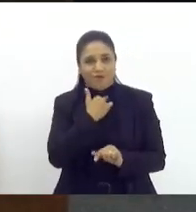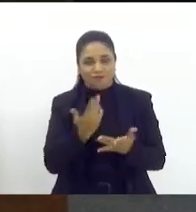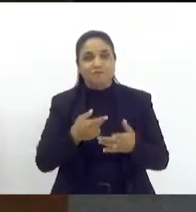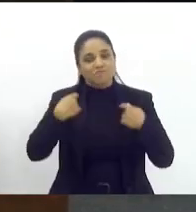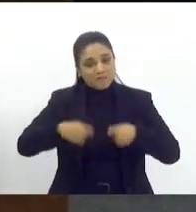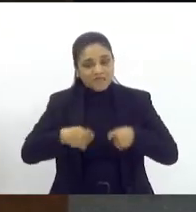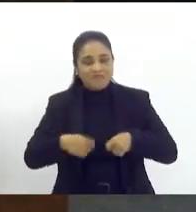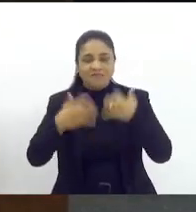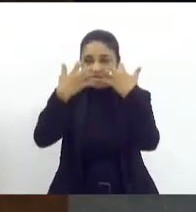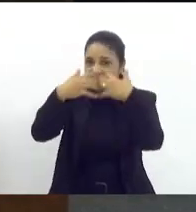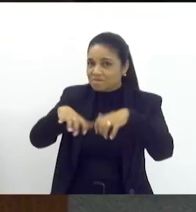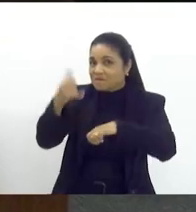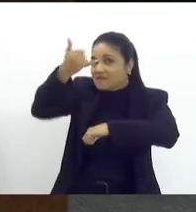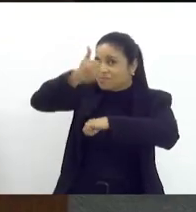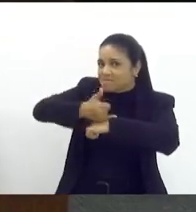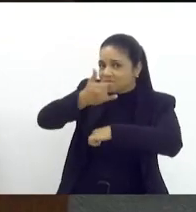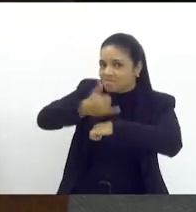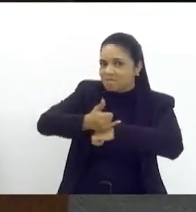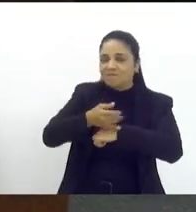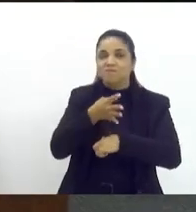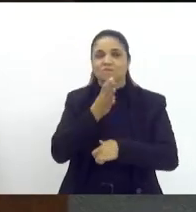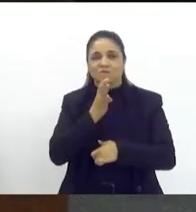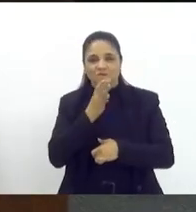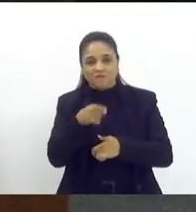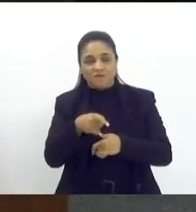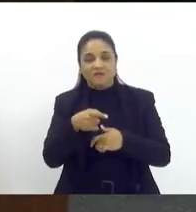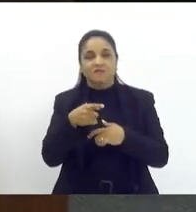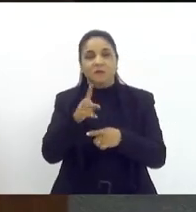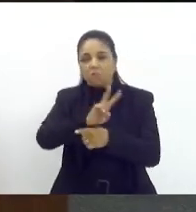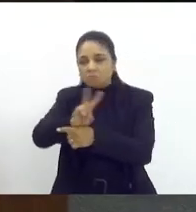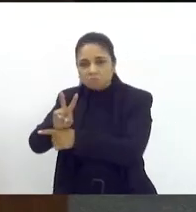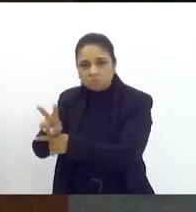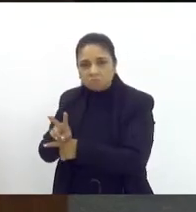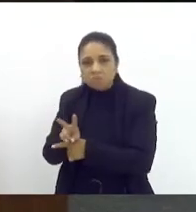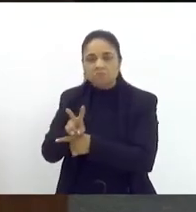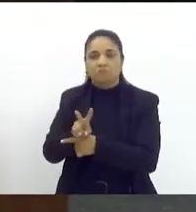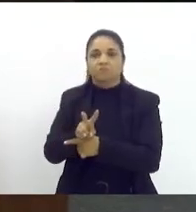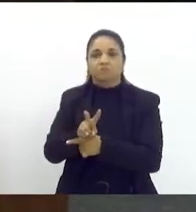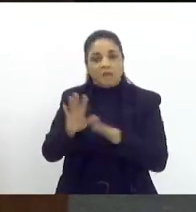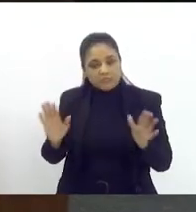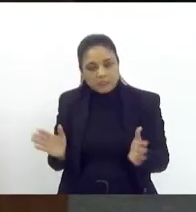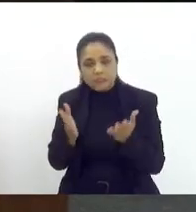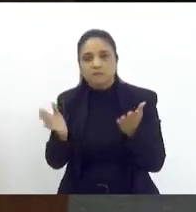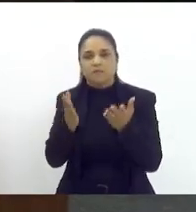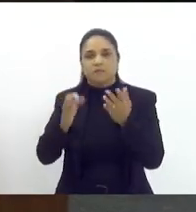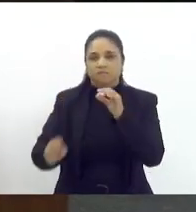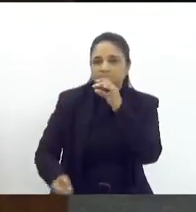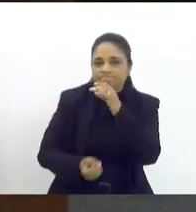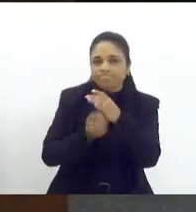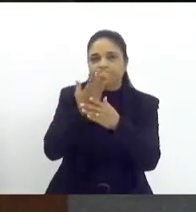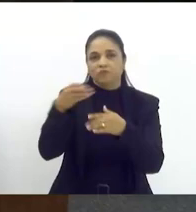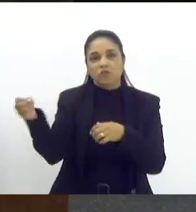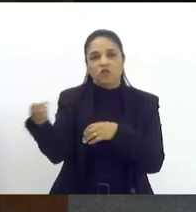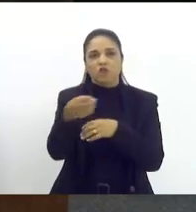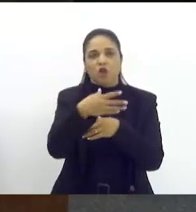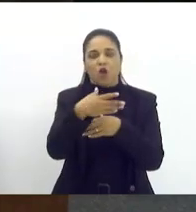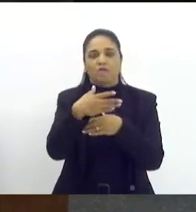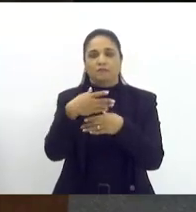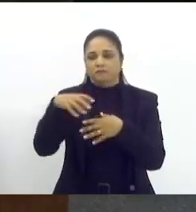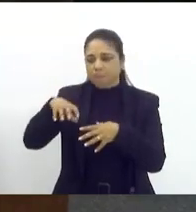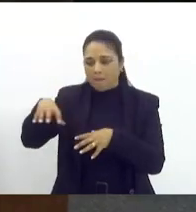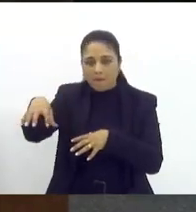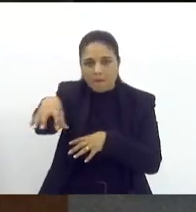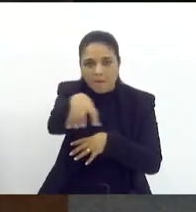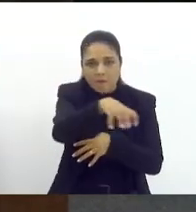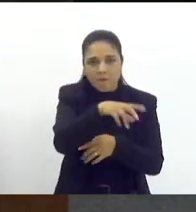Petrópolis como capital Estadual das unidades de conservação a gente incentiva a criação de novas unidades naquela região